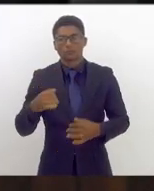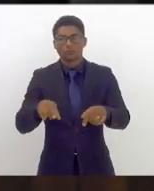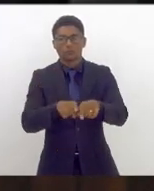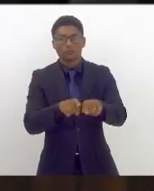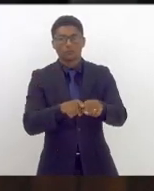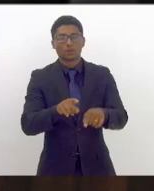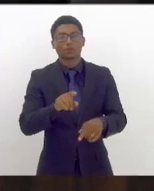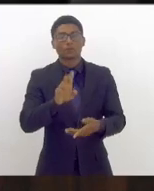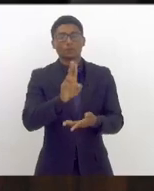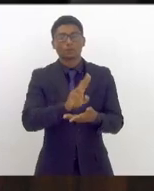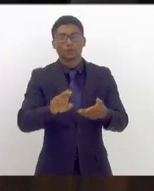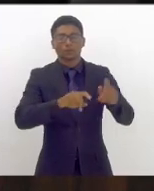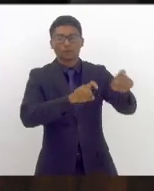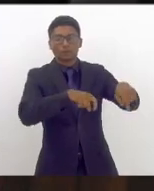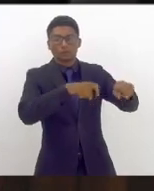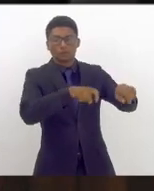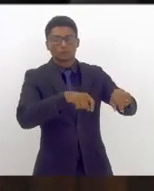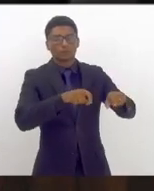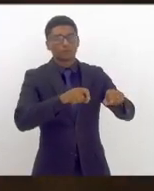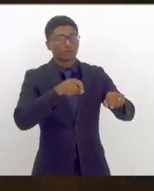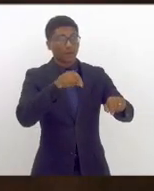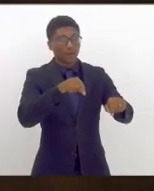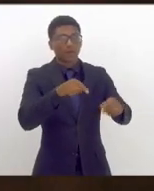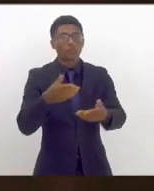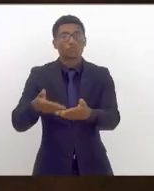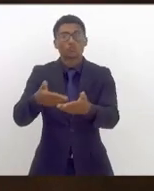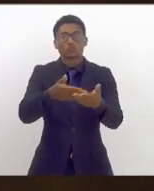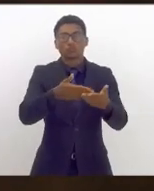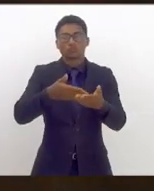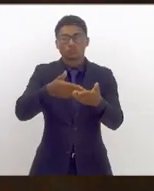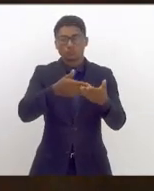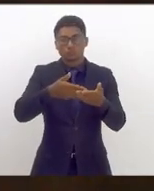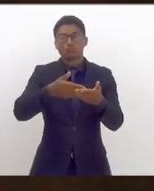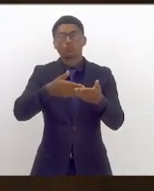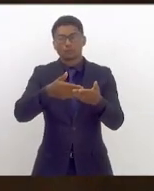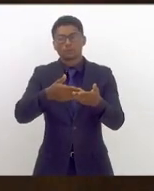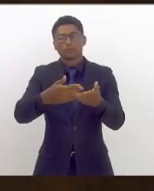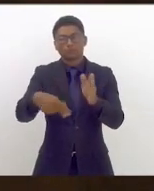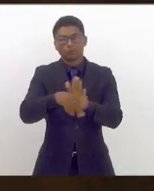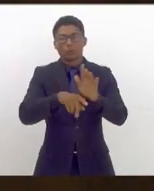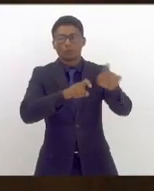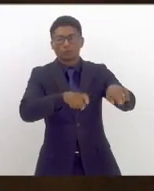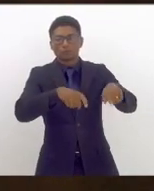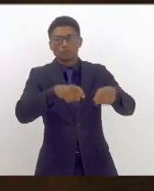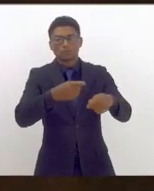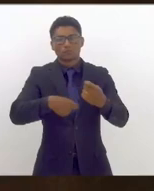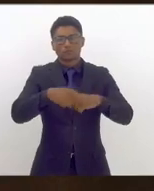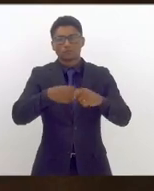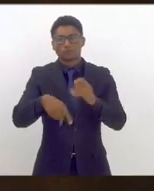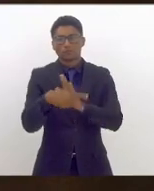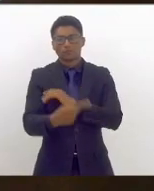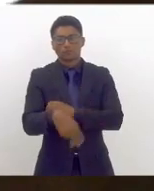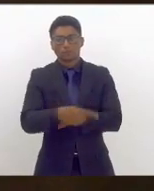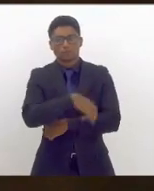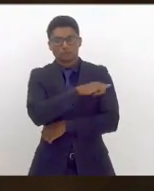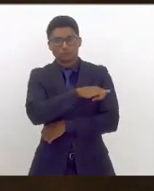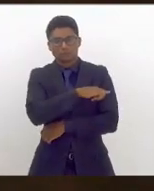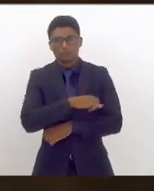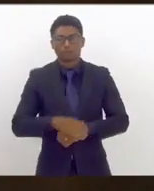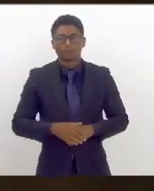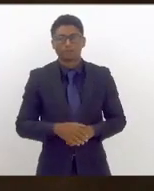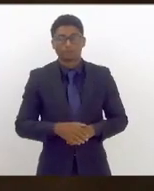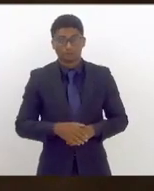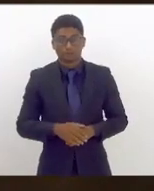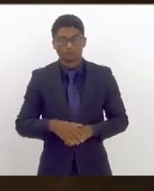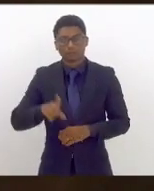cadeia produtiva do Estado do Rio de Janeiro senhor presidente já aproveito já a oportunidade e já deixa aqui